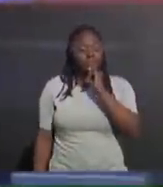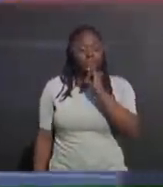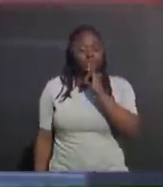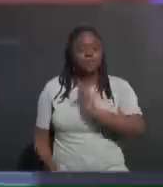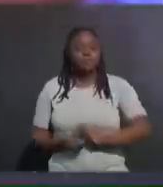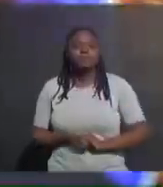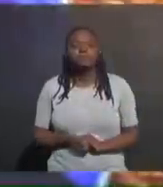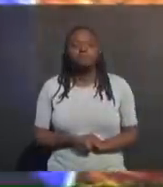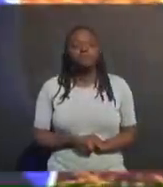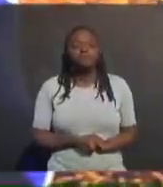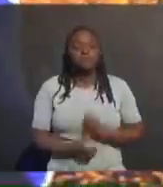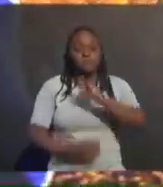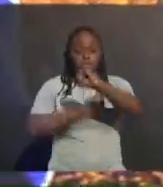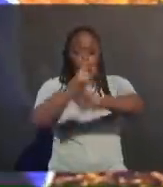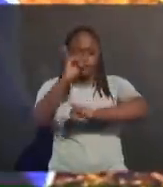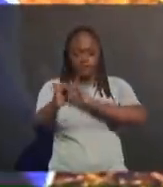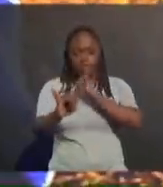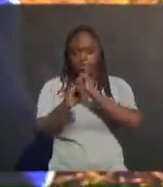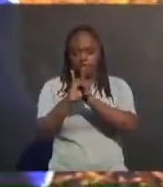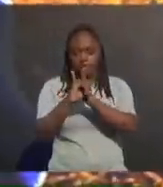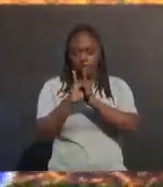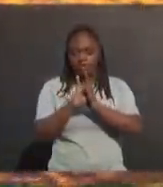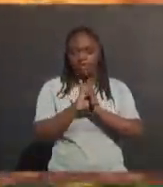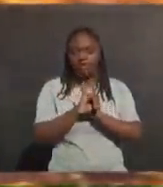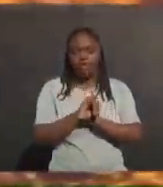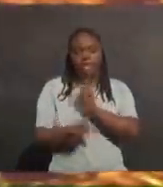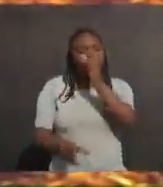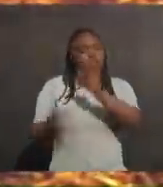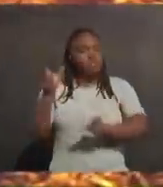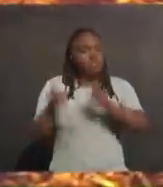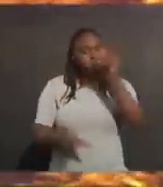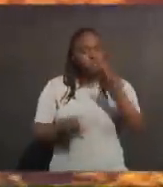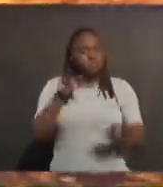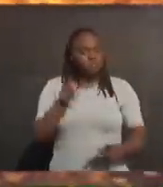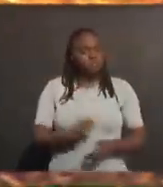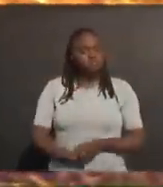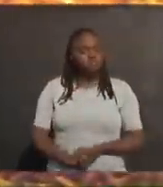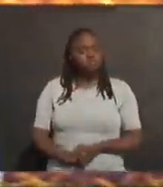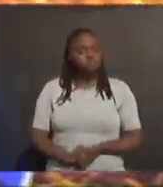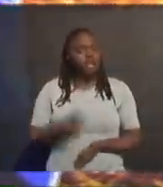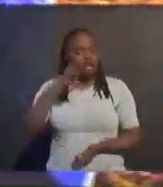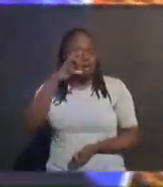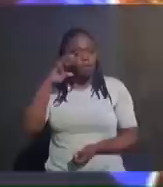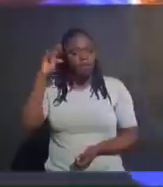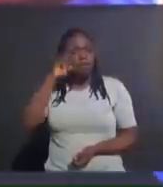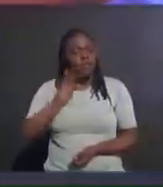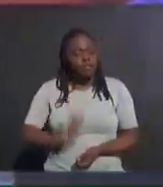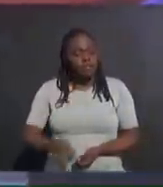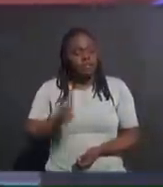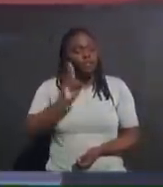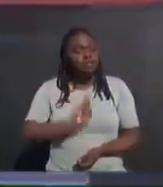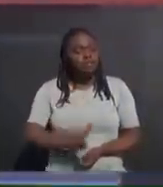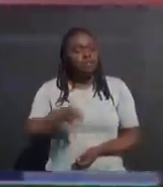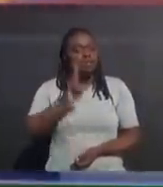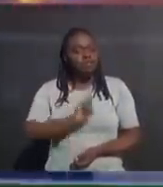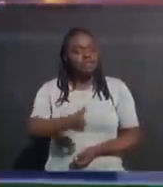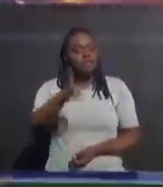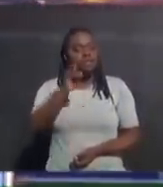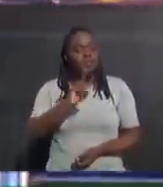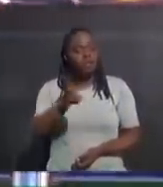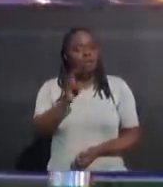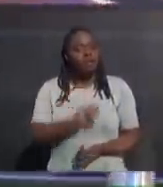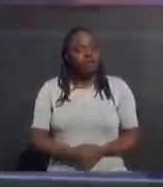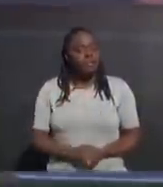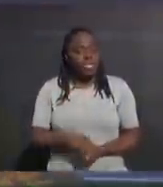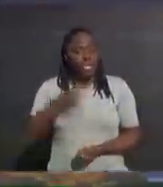gente pega lá a internet. As pessoas estão online a vida inteira, o tempo todo. O tempo